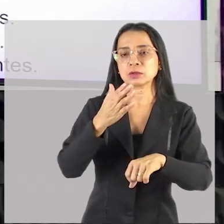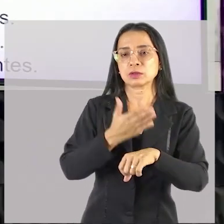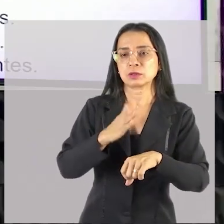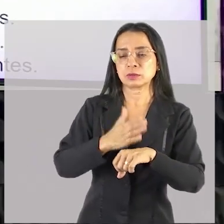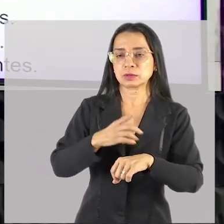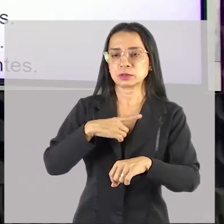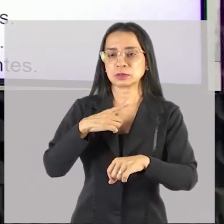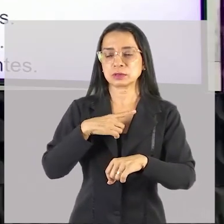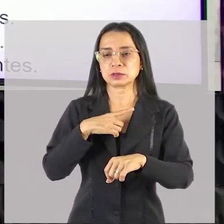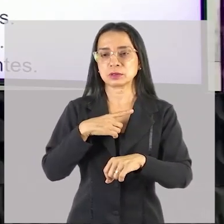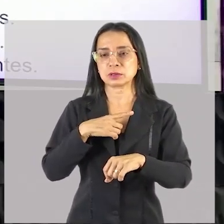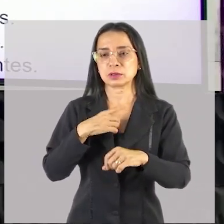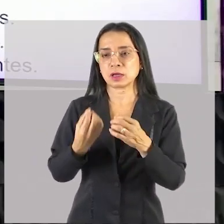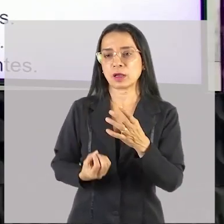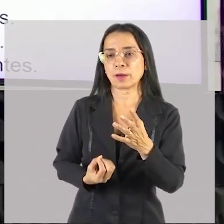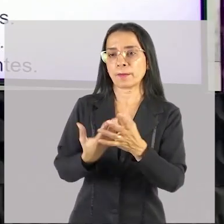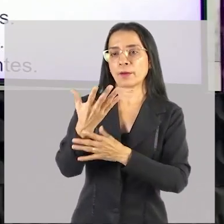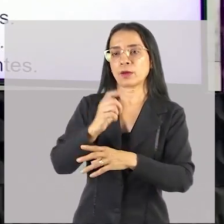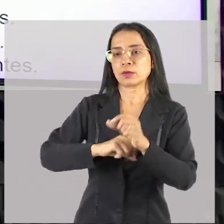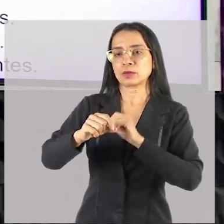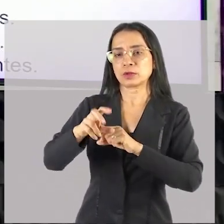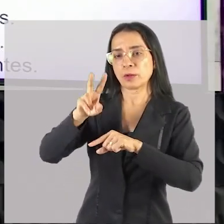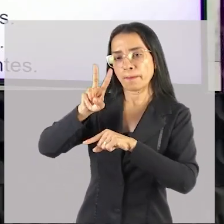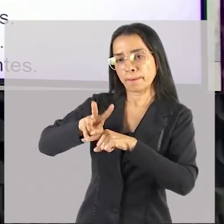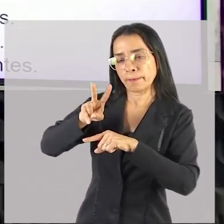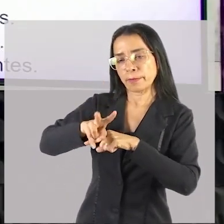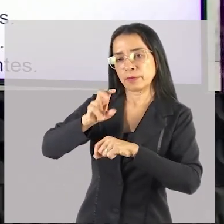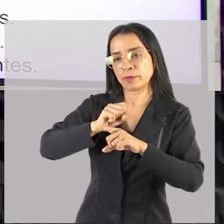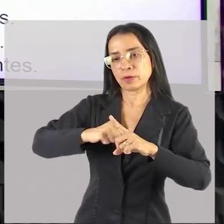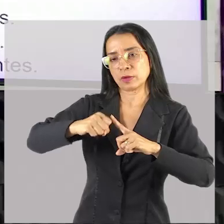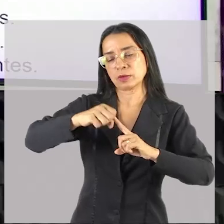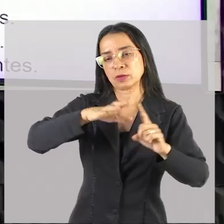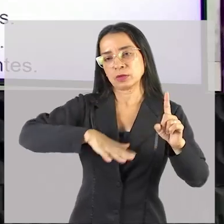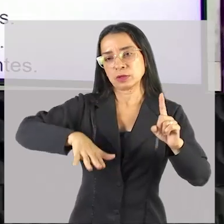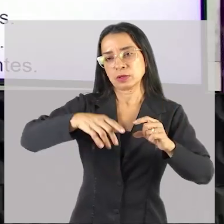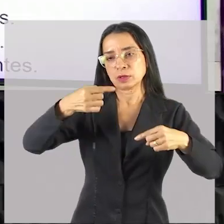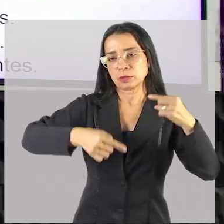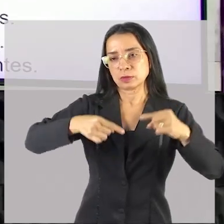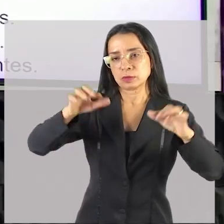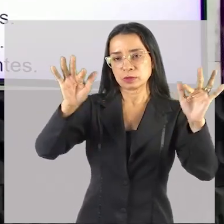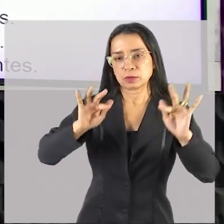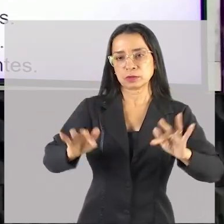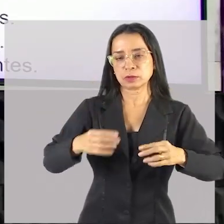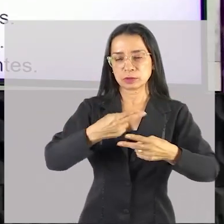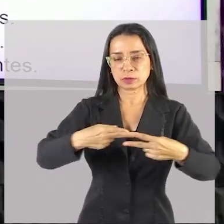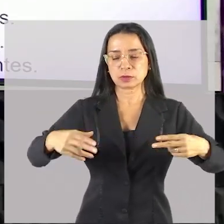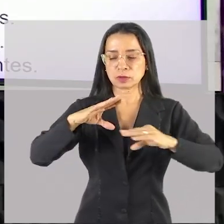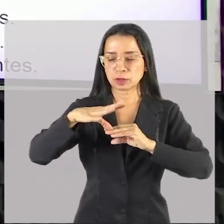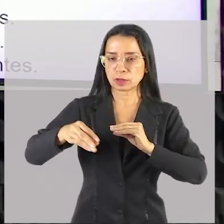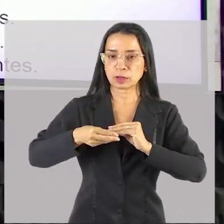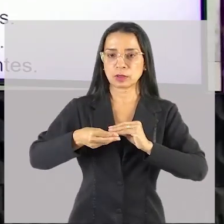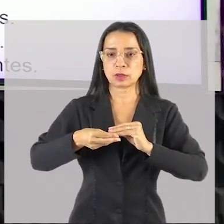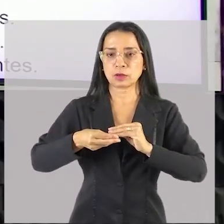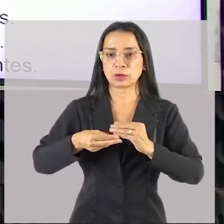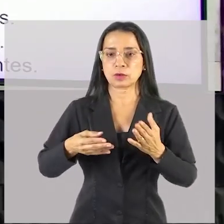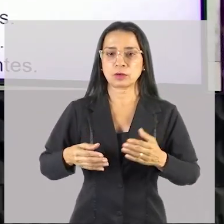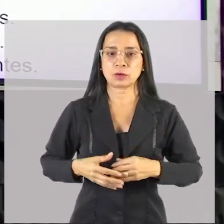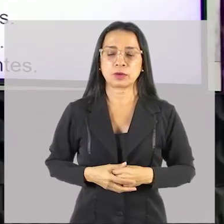legislador, pela técnica do legislador, são legítimos e cada um deles é justo. Ora,